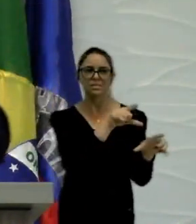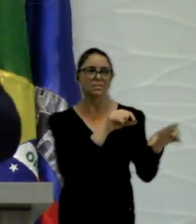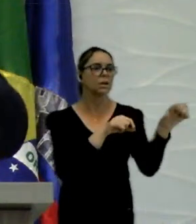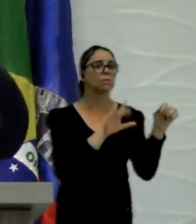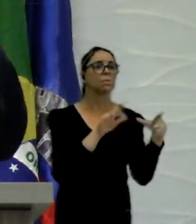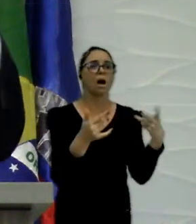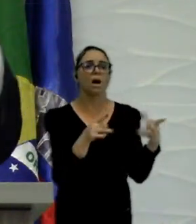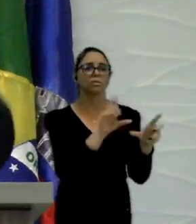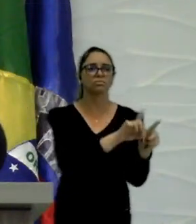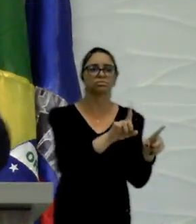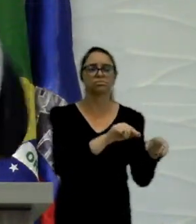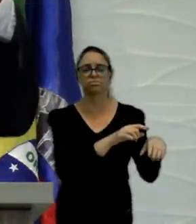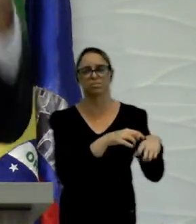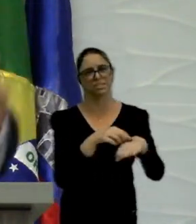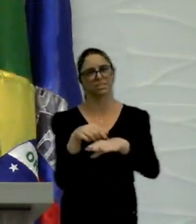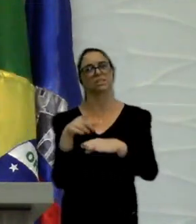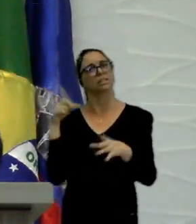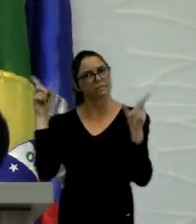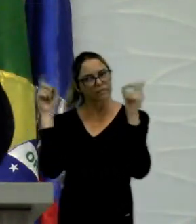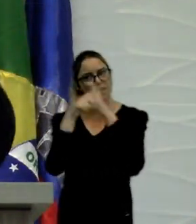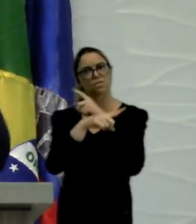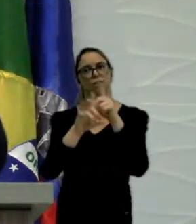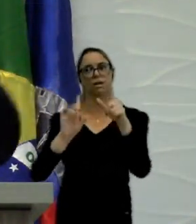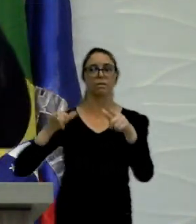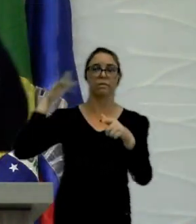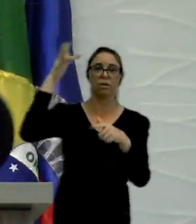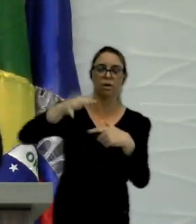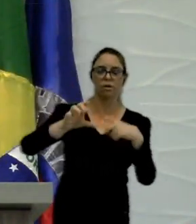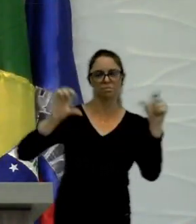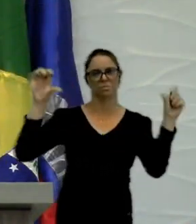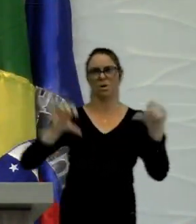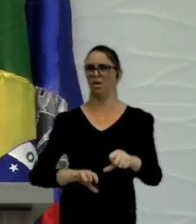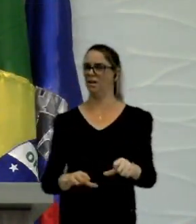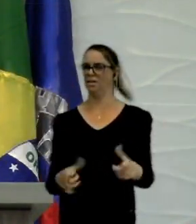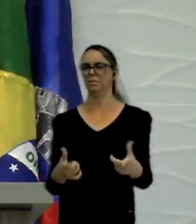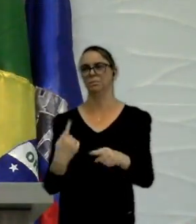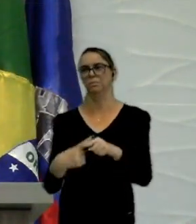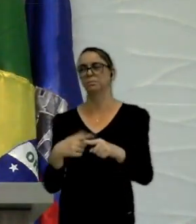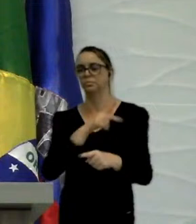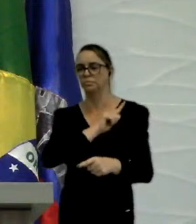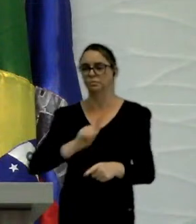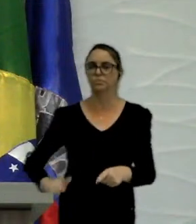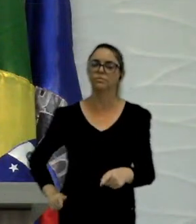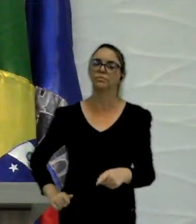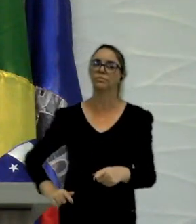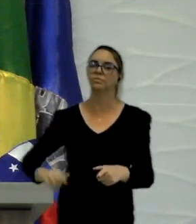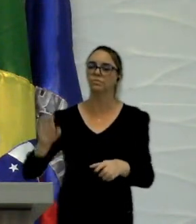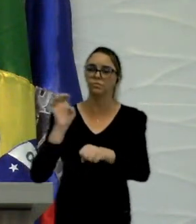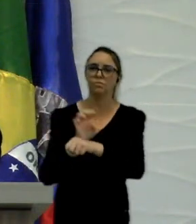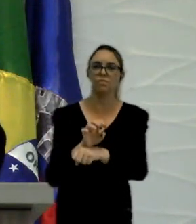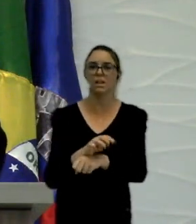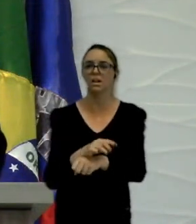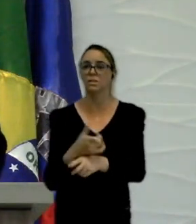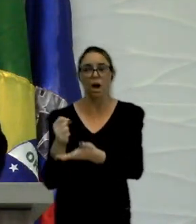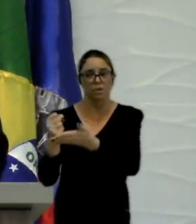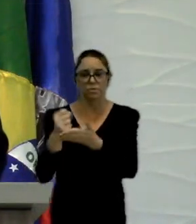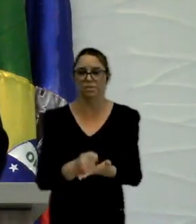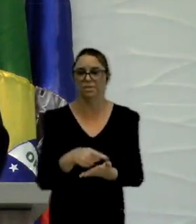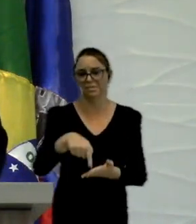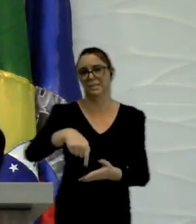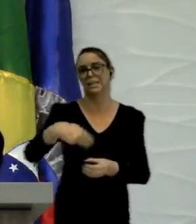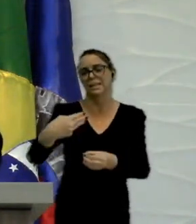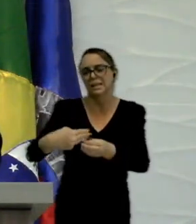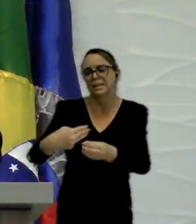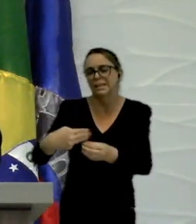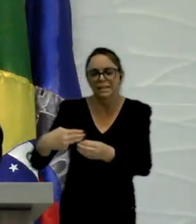A dificuldade é muito grande e vai piorar por conta que o governo do estado não tem atendido o povo do interior. Chega em Recife,